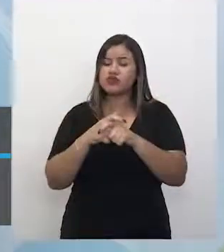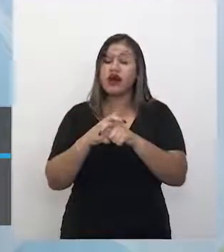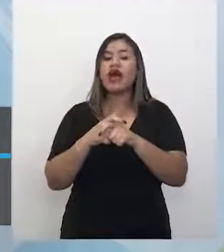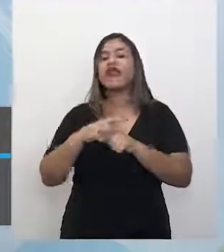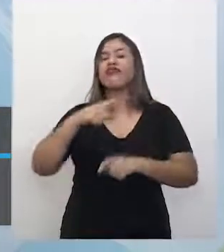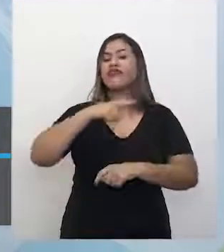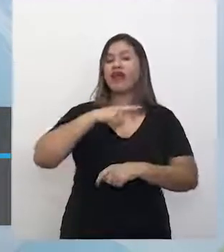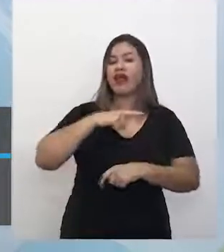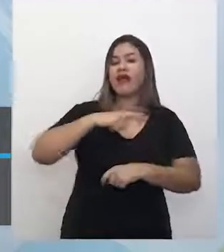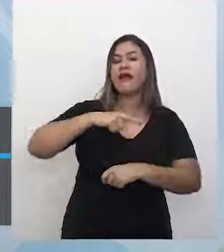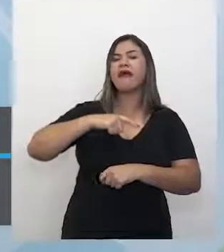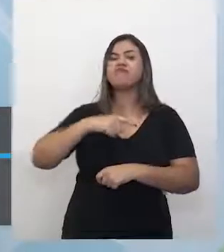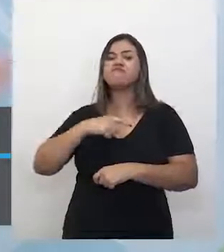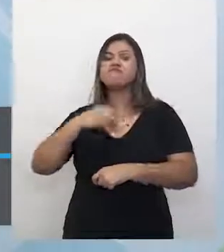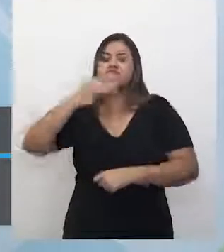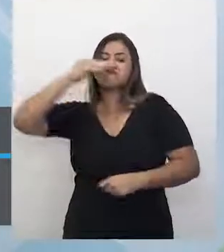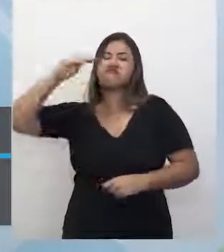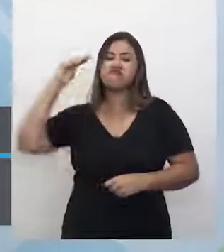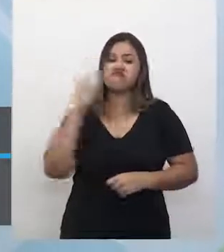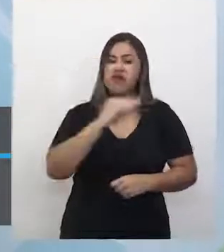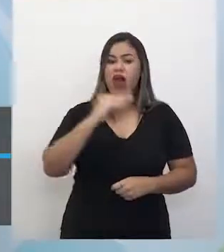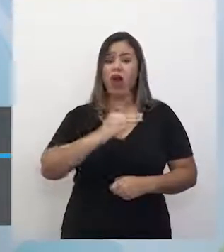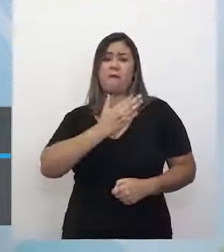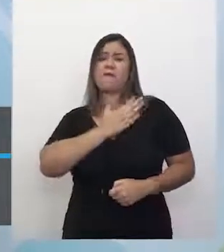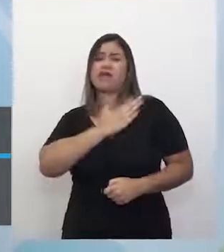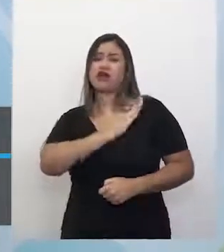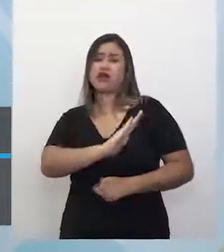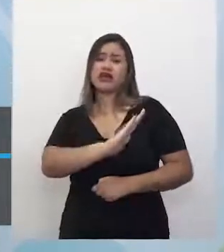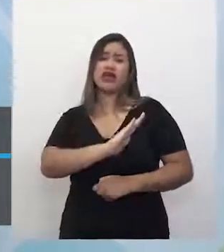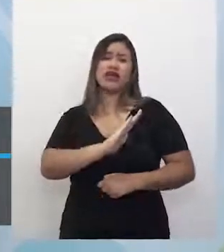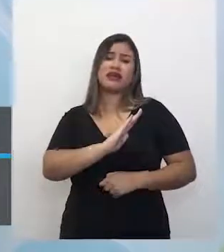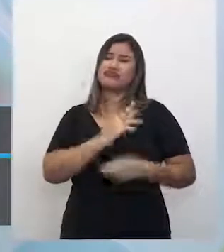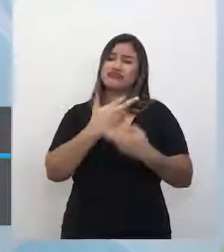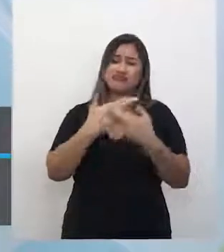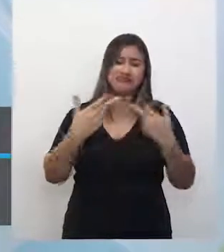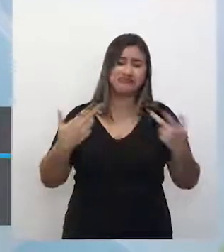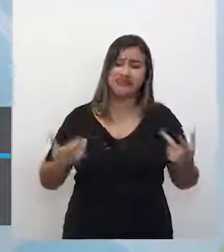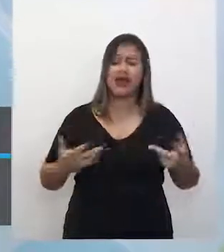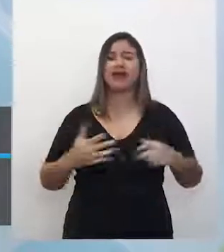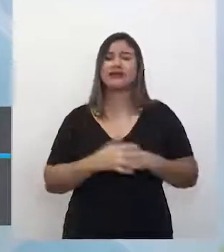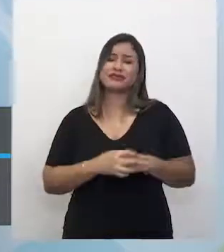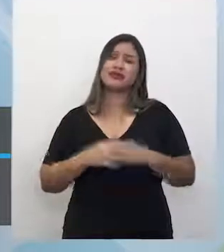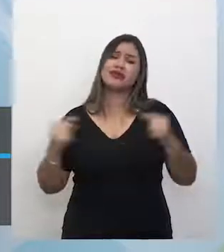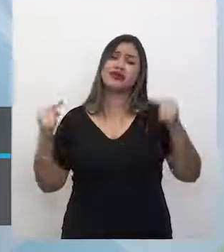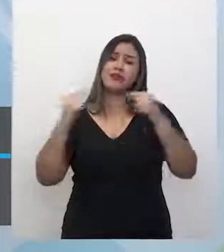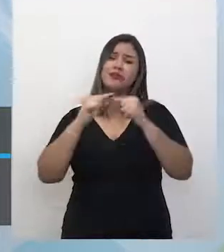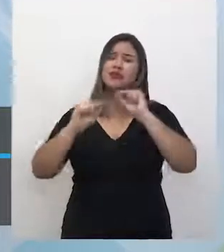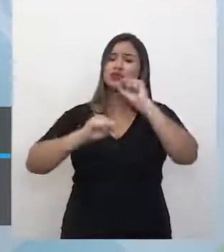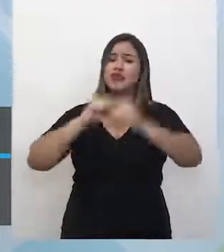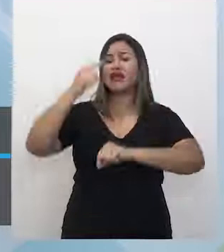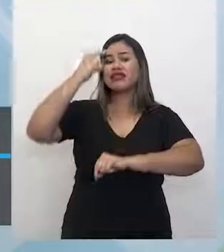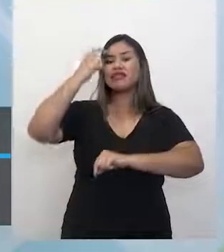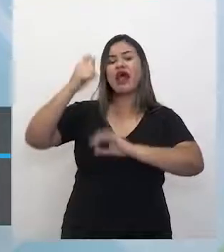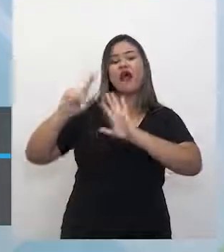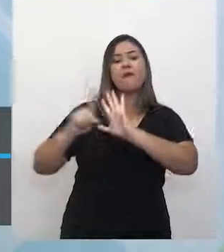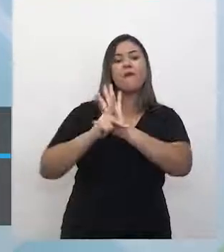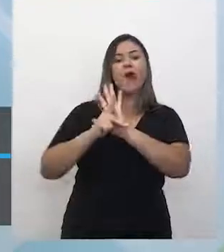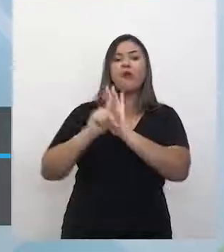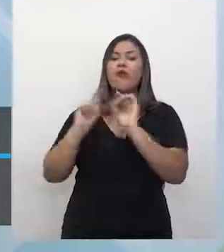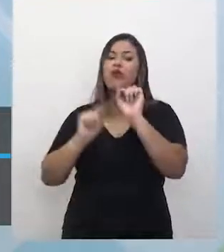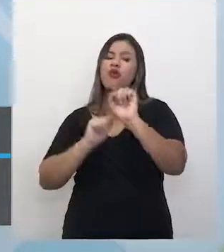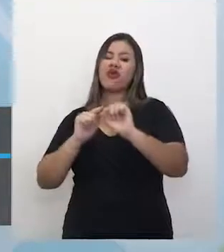exclusão, ainda sofrem preconceitos, estigmas, entre outras coisas, que são muitas vezes, né, vinculados a essa ideia de que se